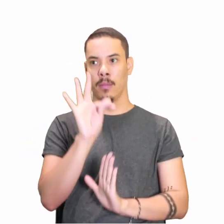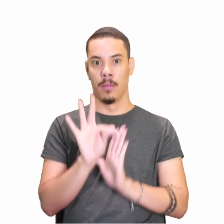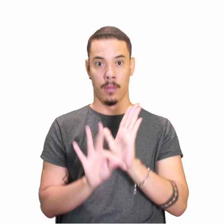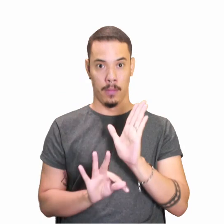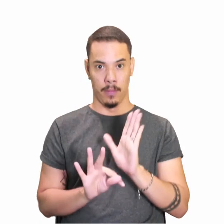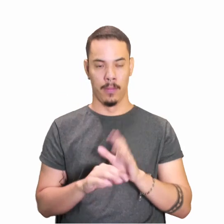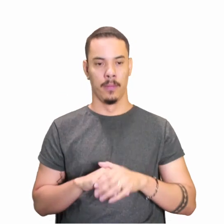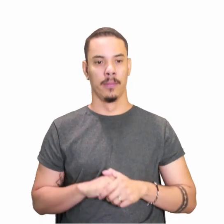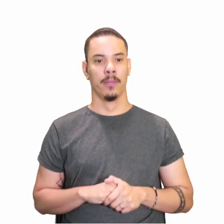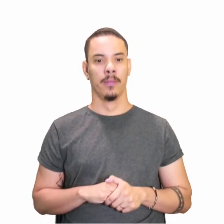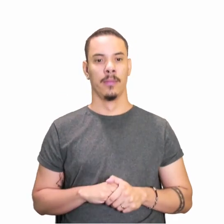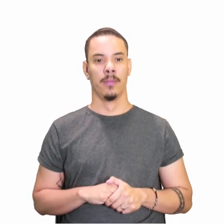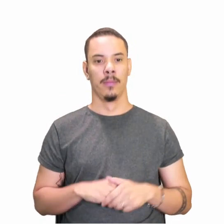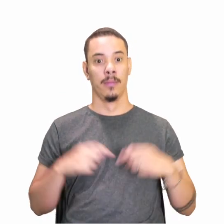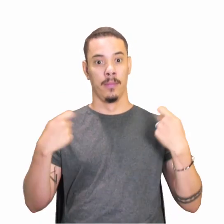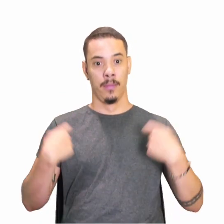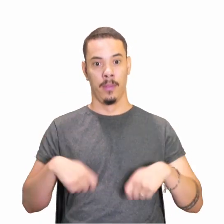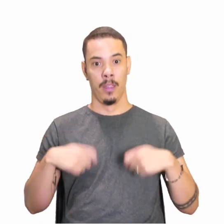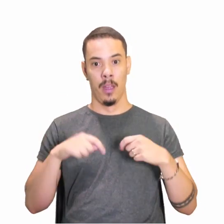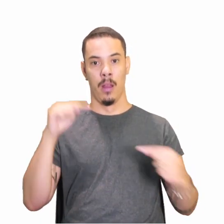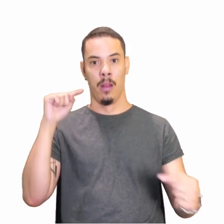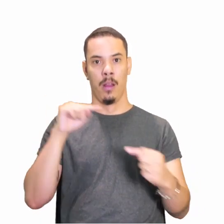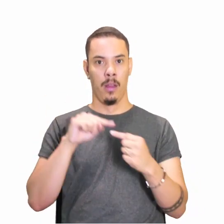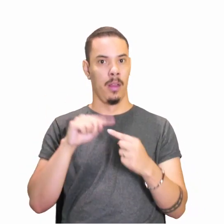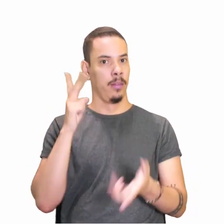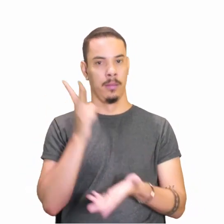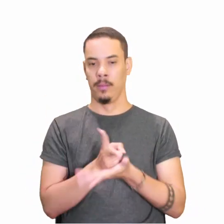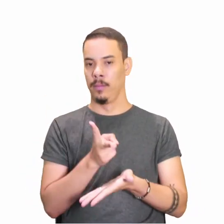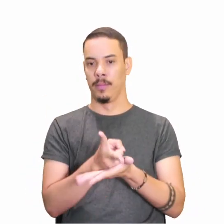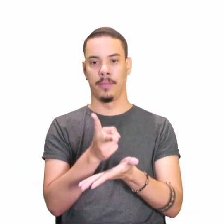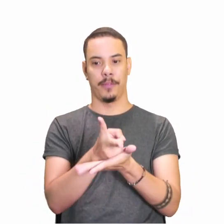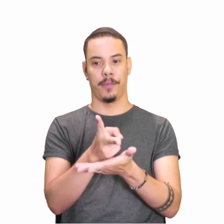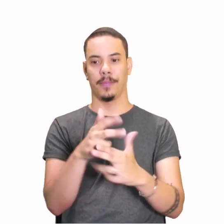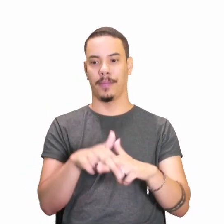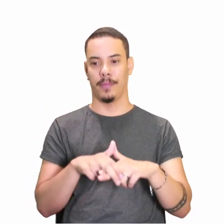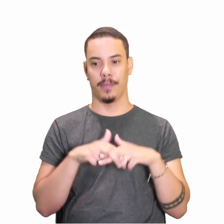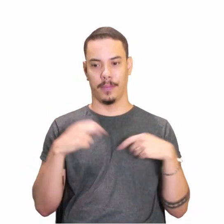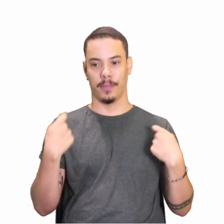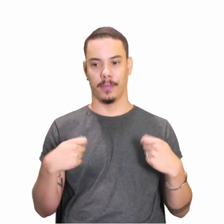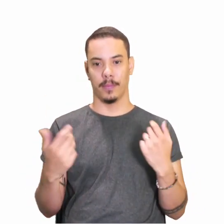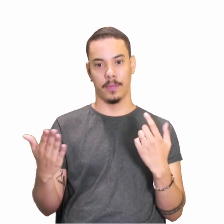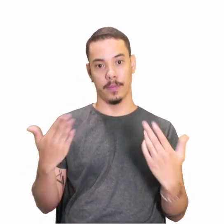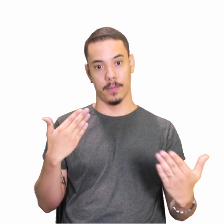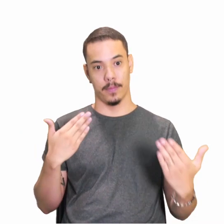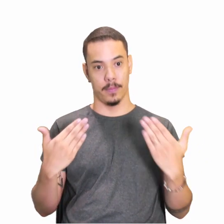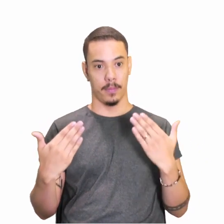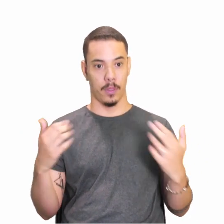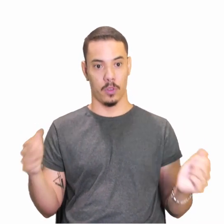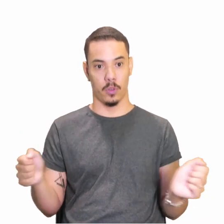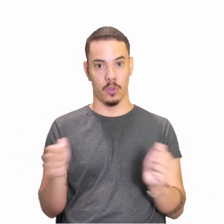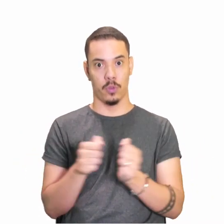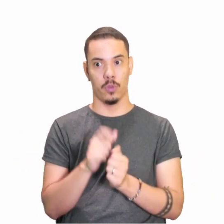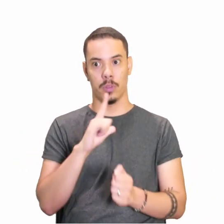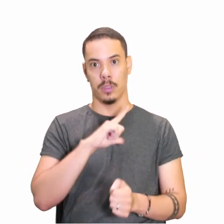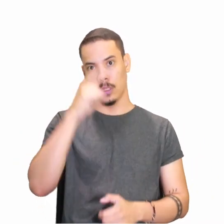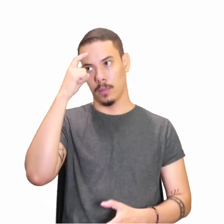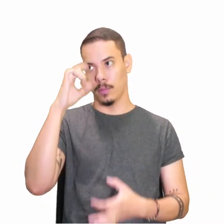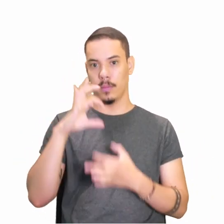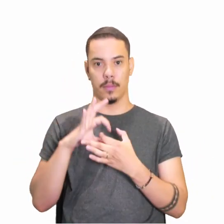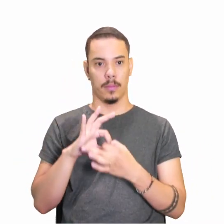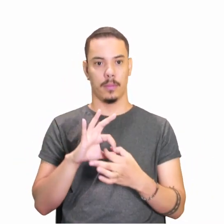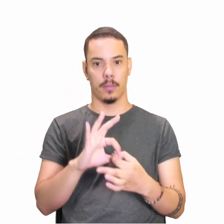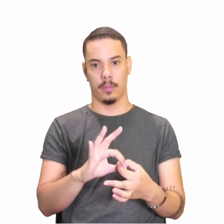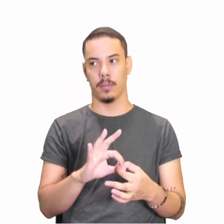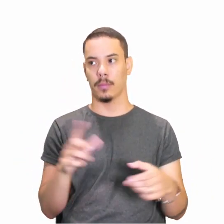ali, certo? Elas precisam estar em consonância, né? Precisam conversar entre elas, ter uma coerência.